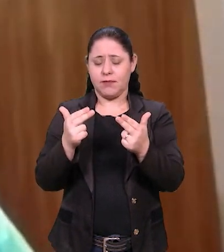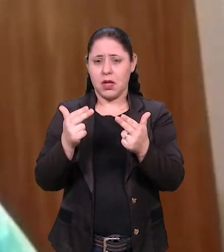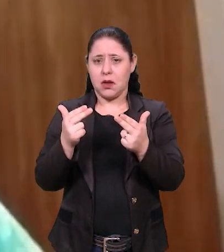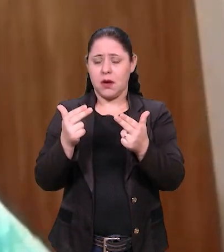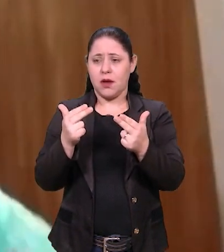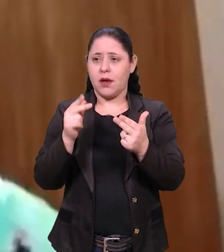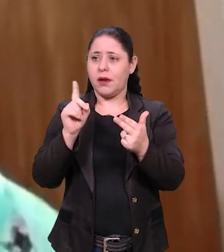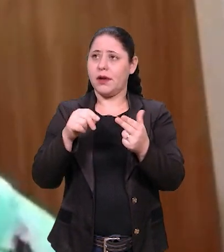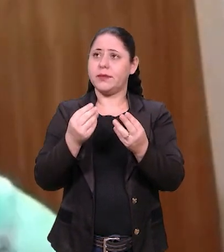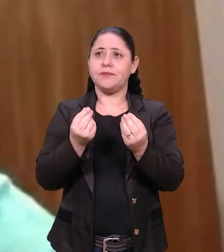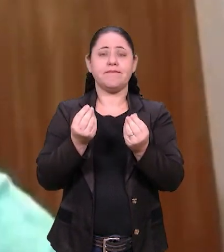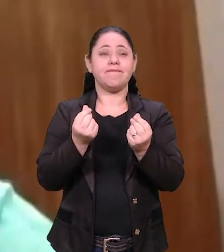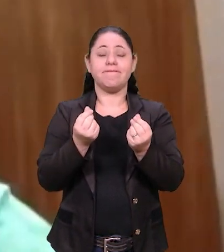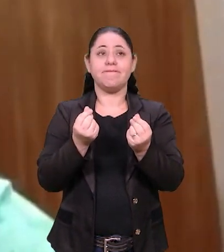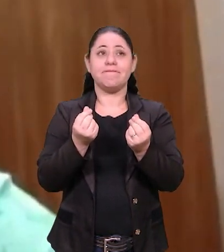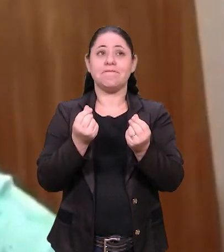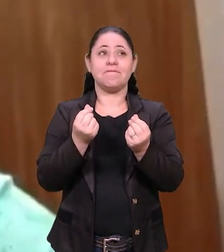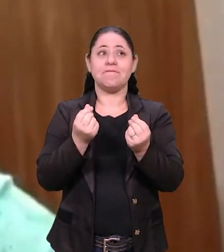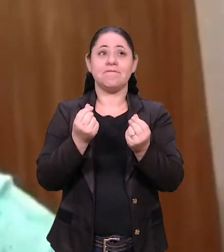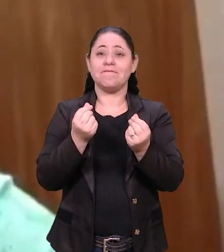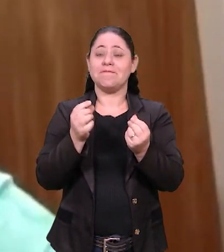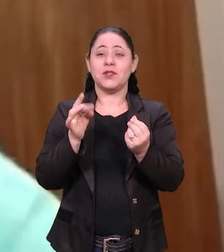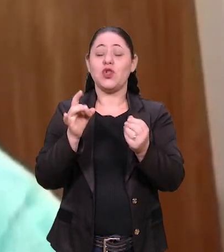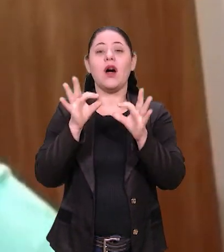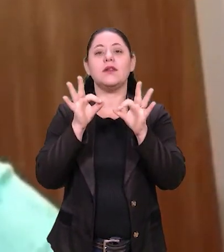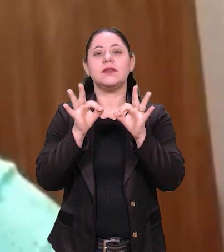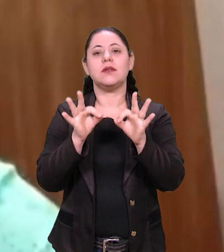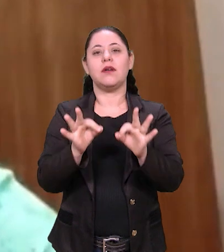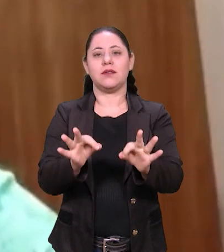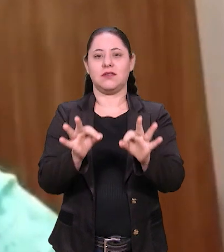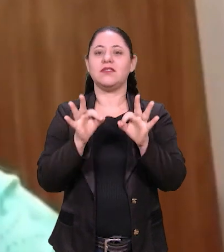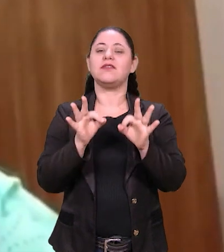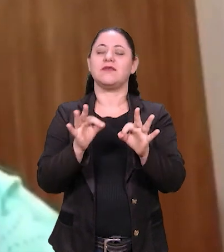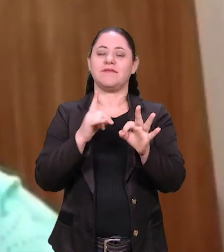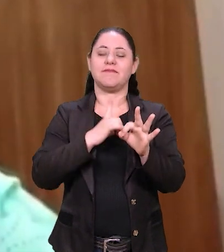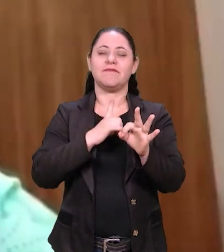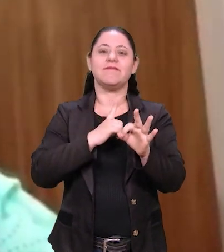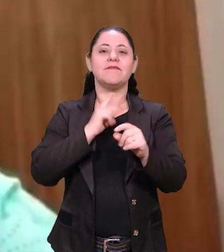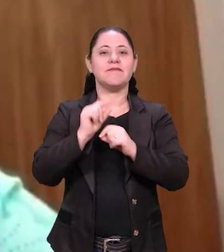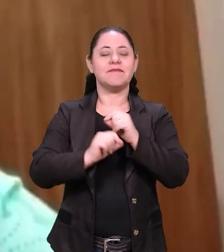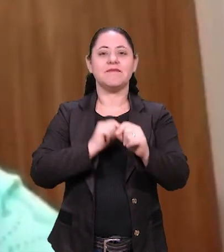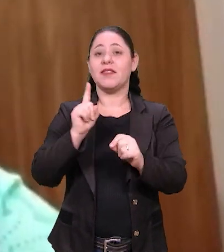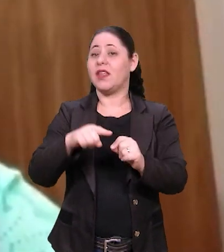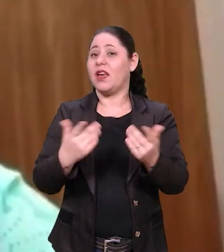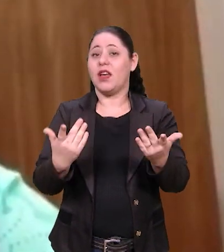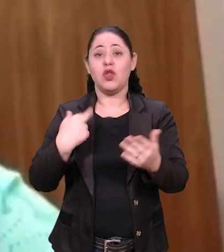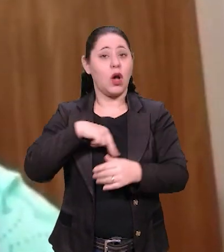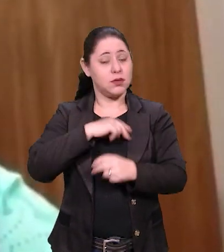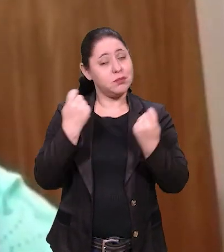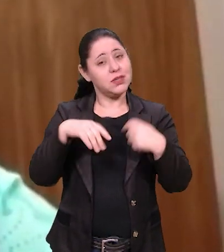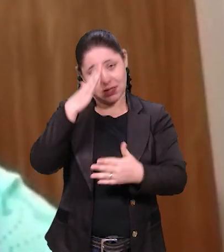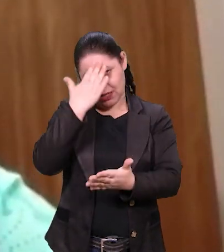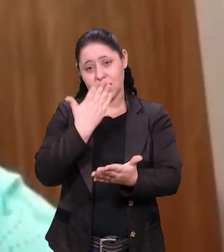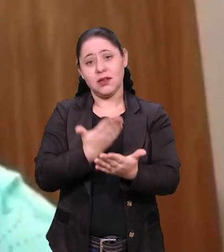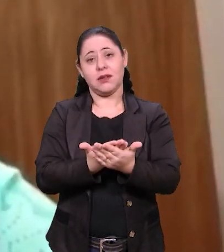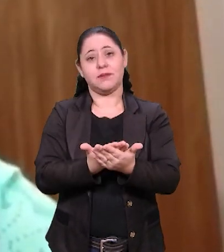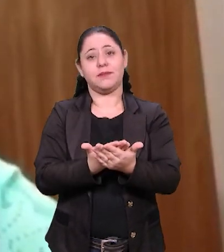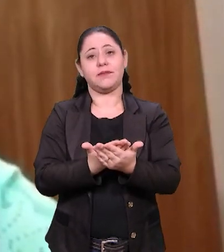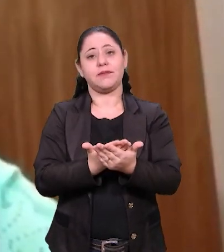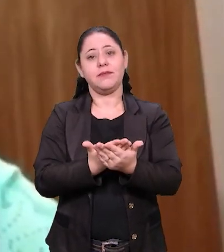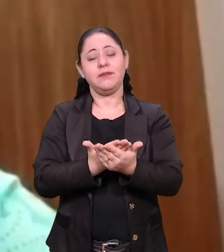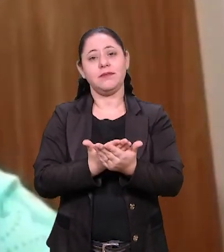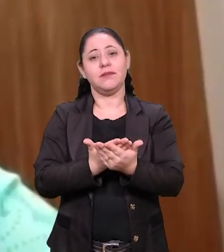nossa, eu só tive a certeza, assim, que é isso aí, a gente tem que acreditar, ele foi uma pessoa maravilhosa,